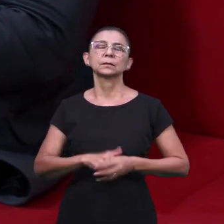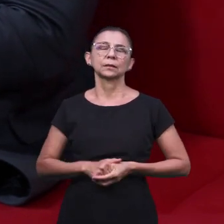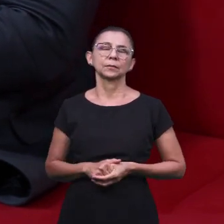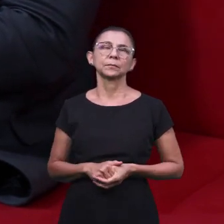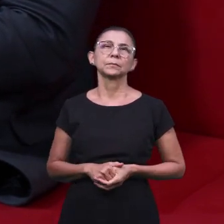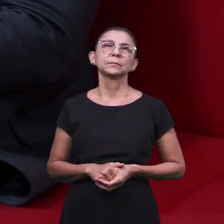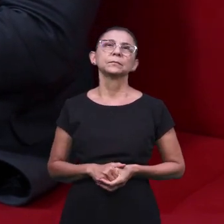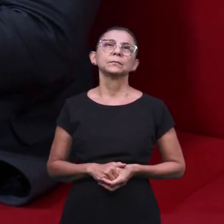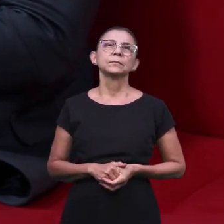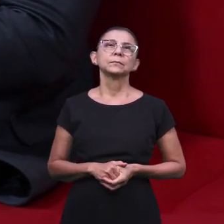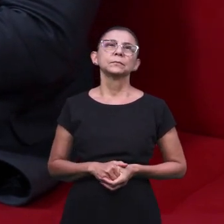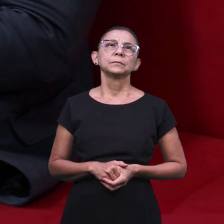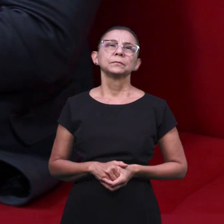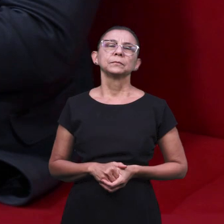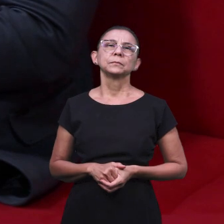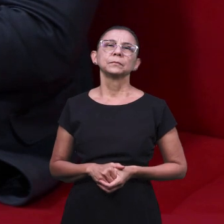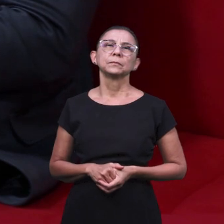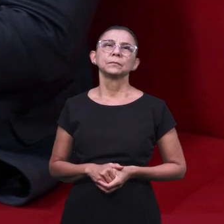assim,